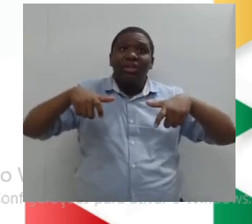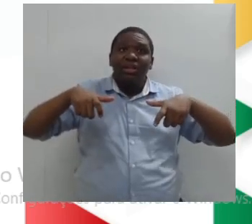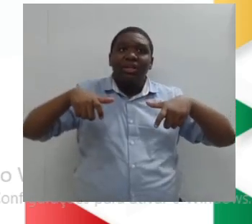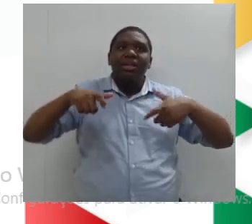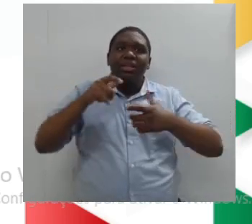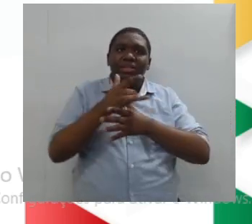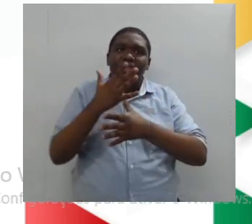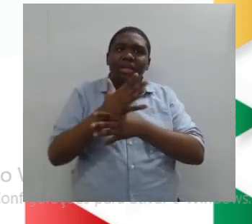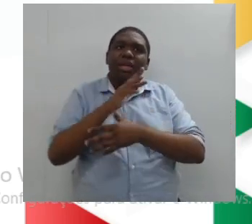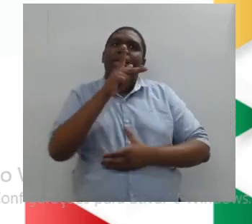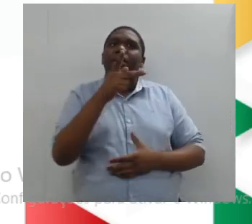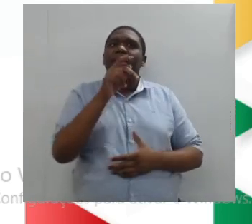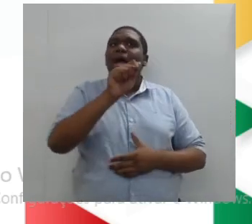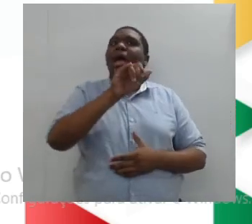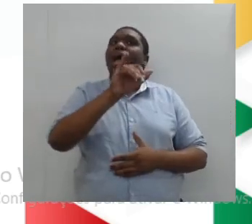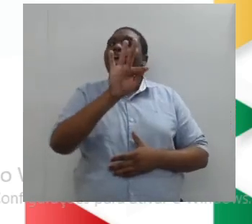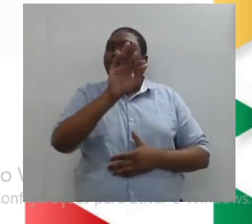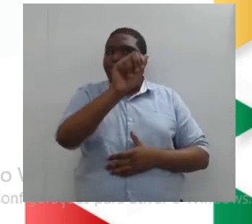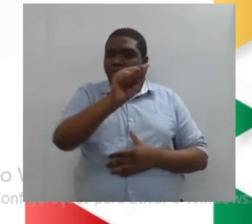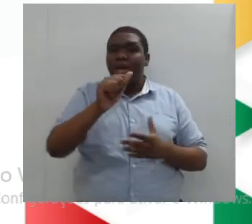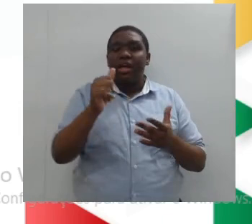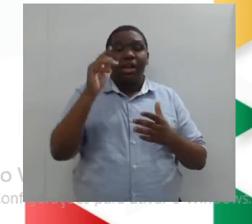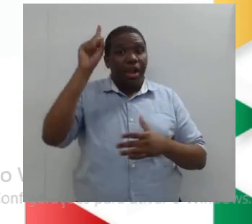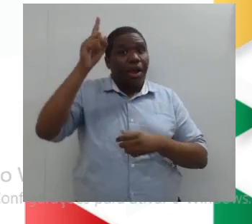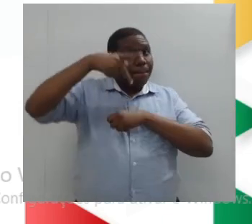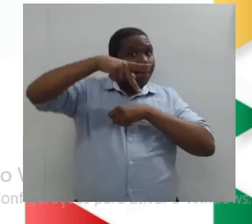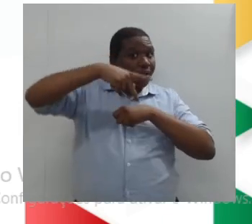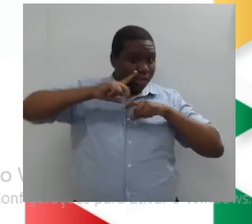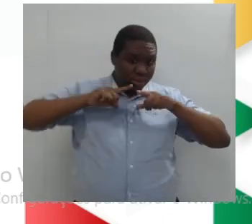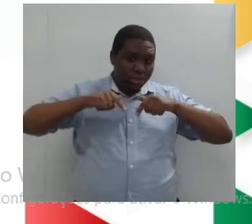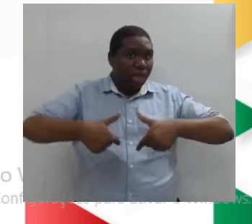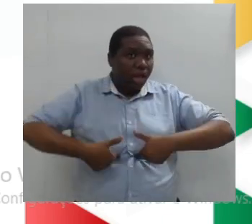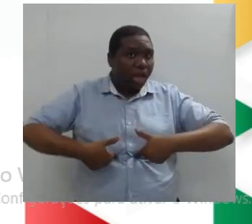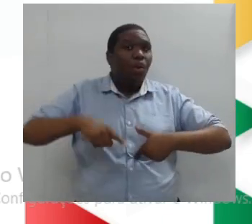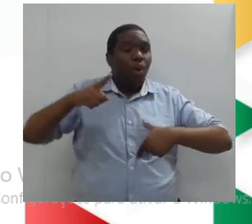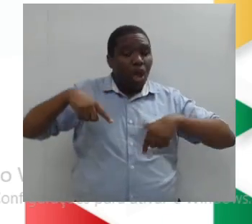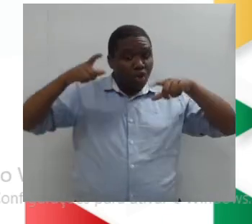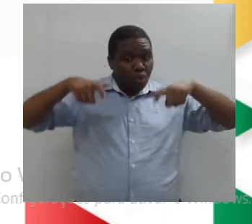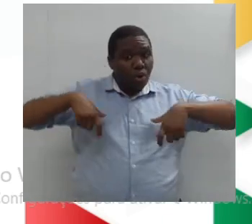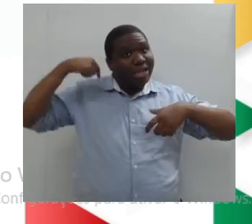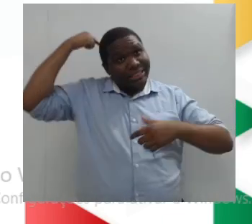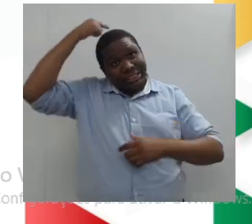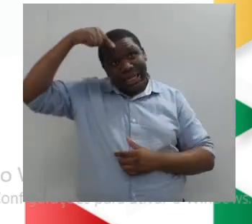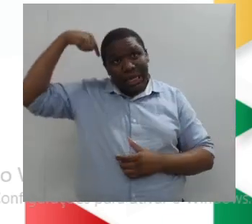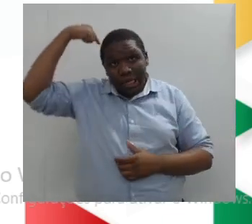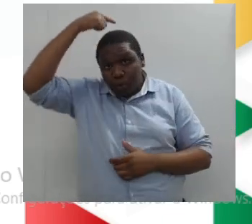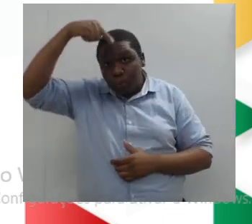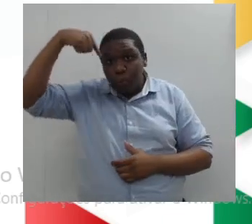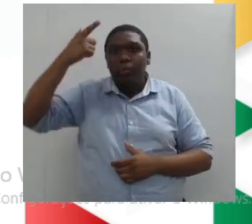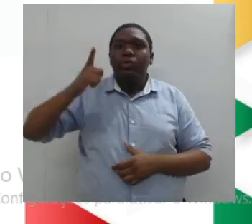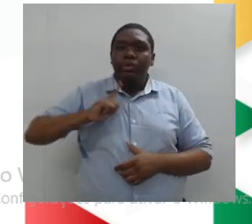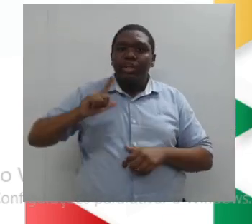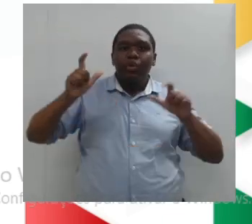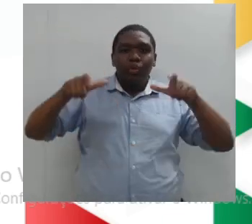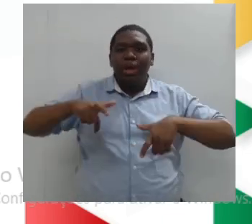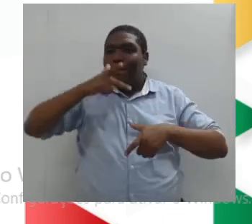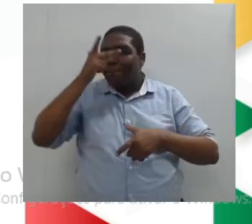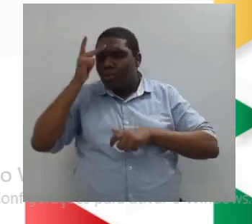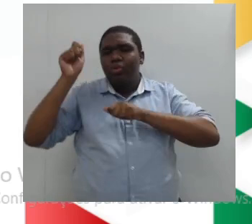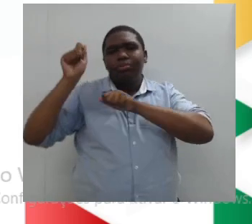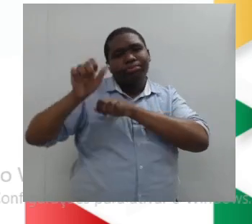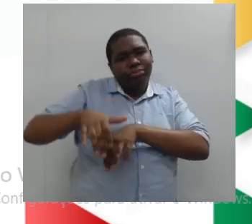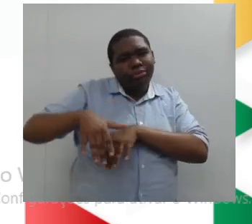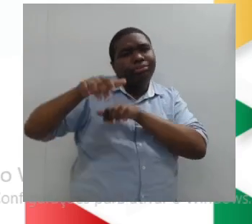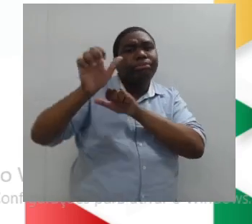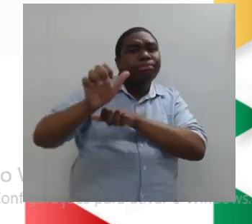Haifa, Israel. É considerado para eles a Terra Santa e é um lugar de peregrinação